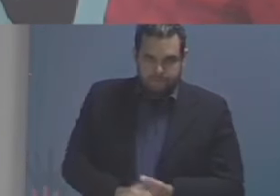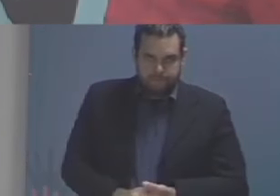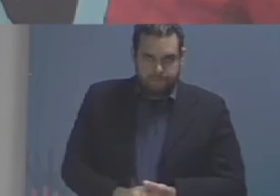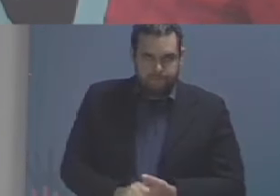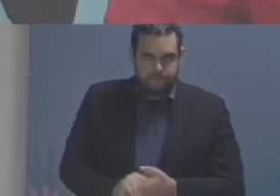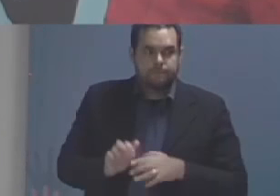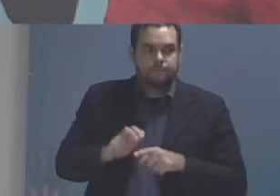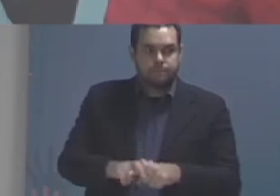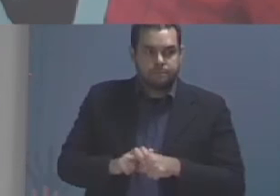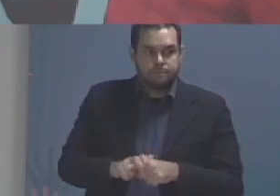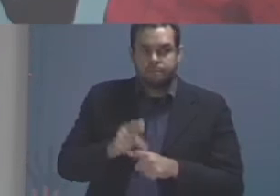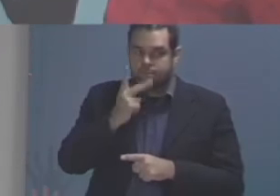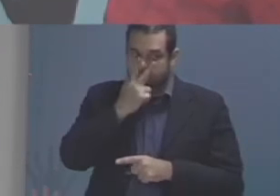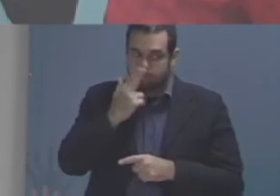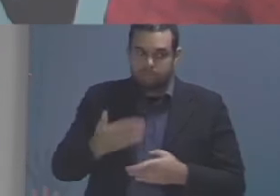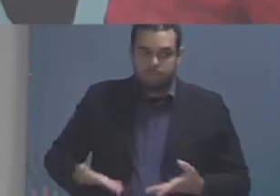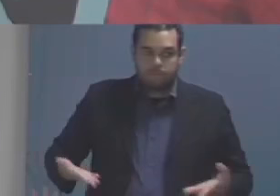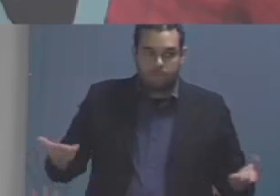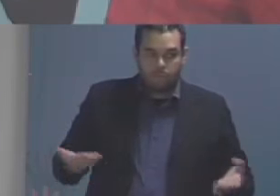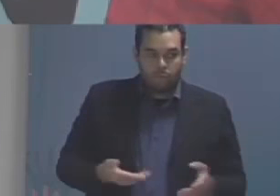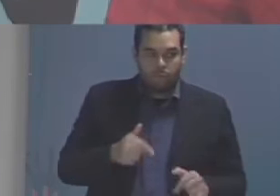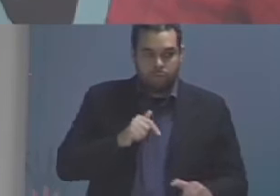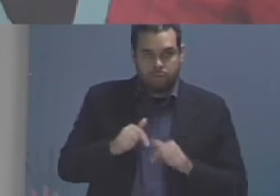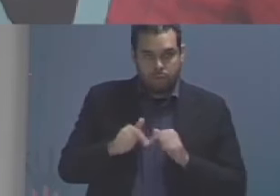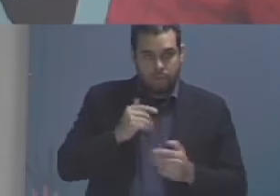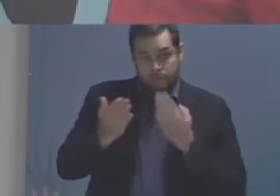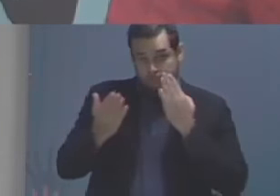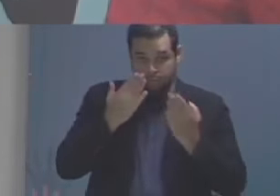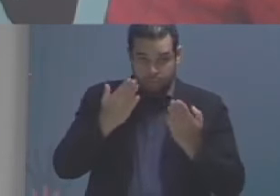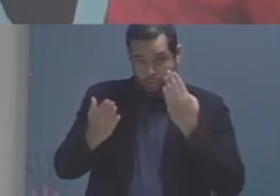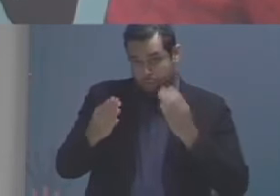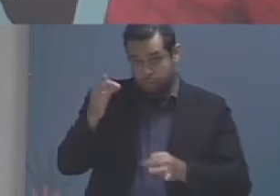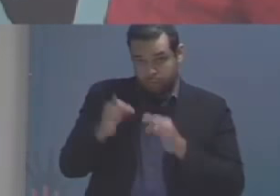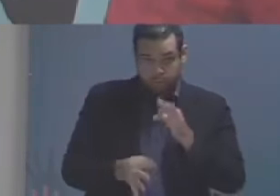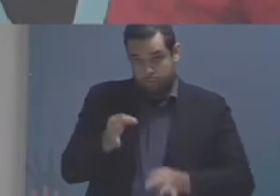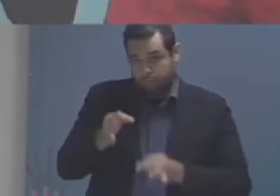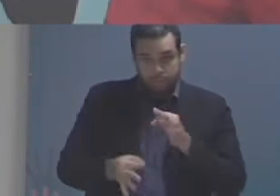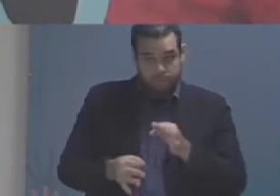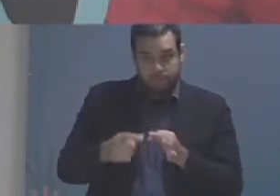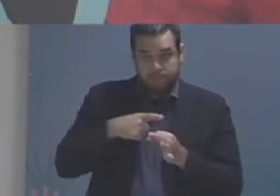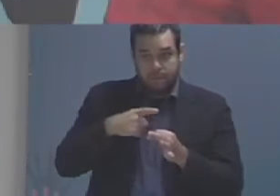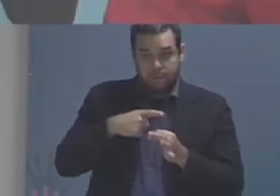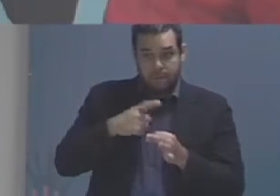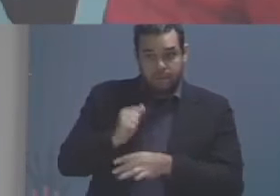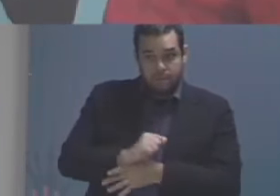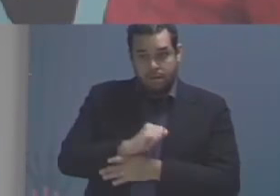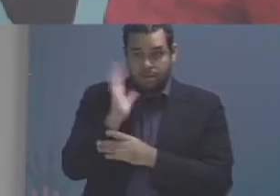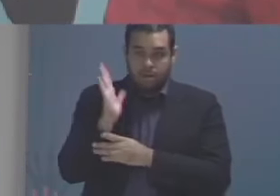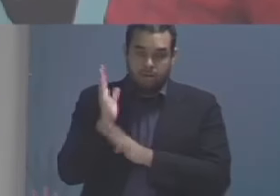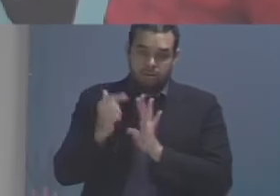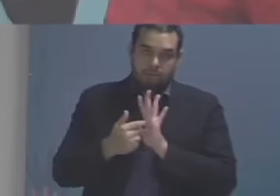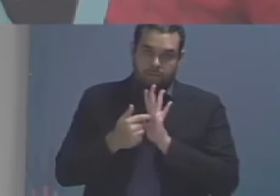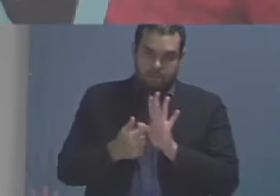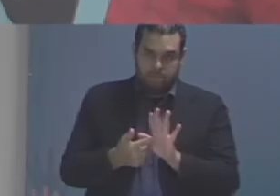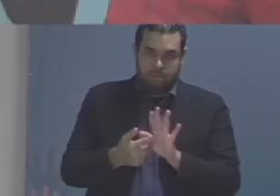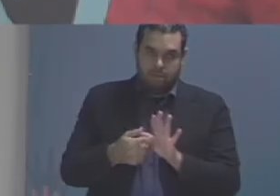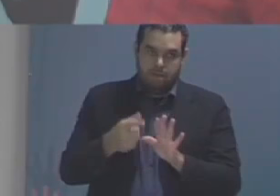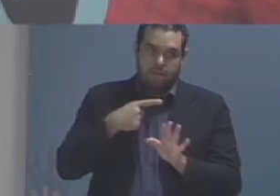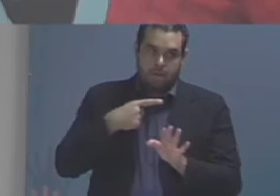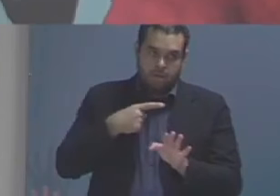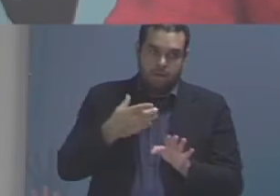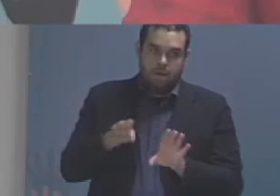Eu acho que esse é a atuação do psicólogo no judiciário, ela tem essa especificidade. E ela tem